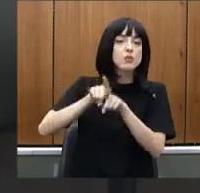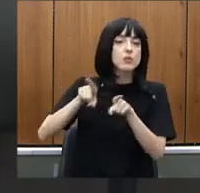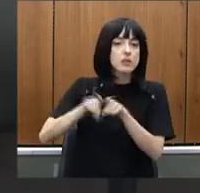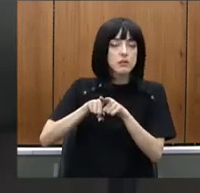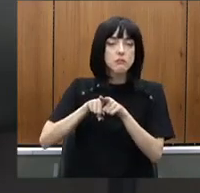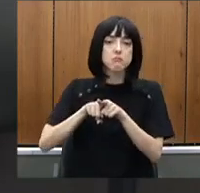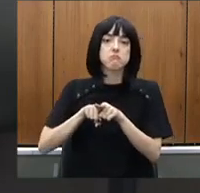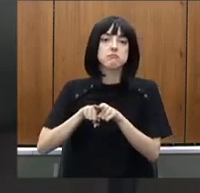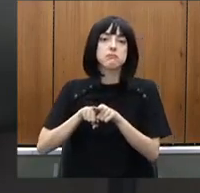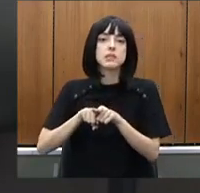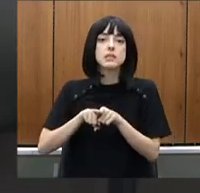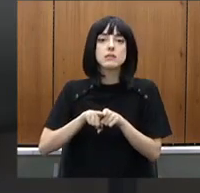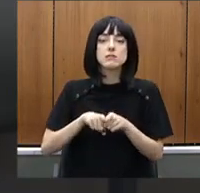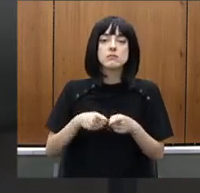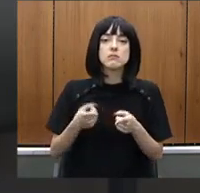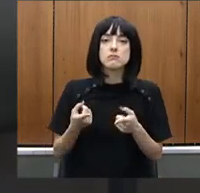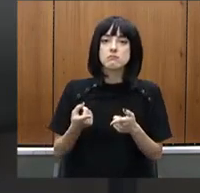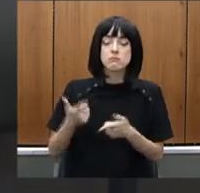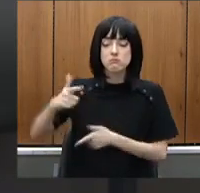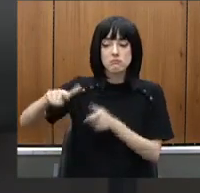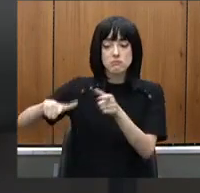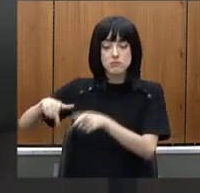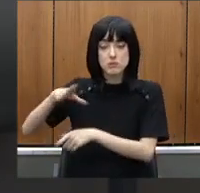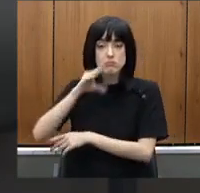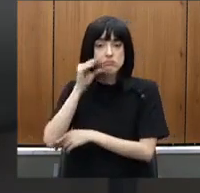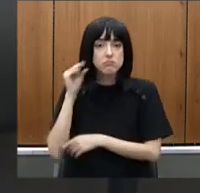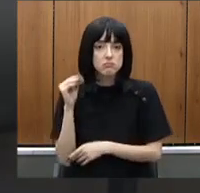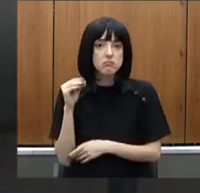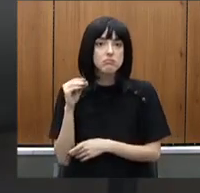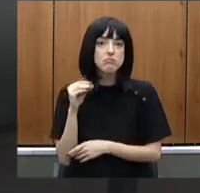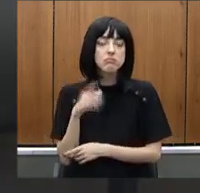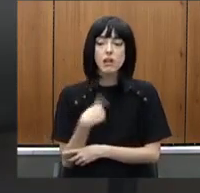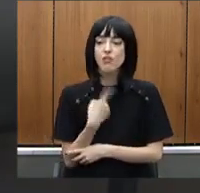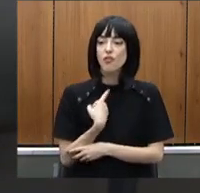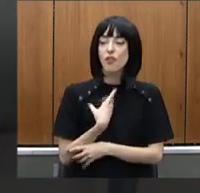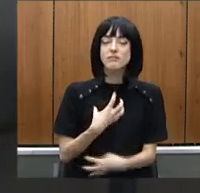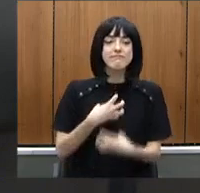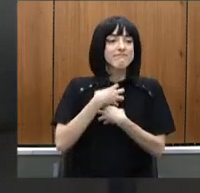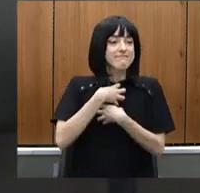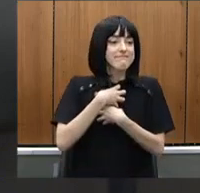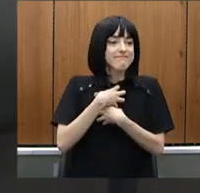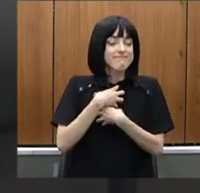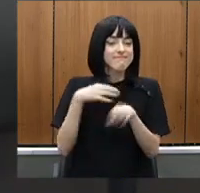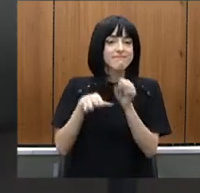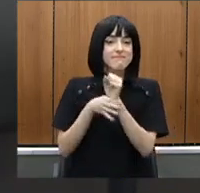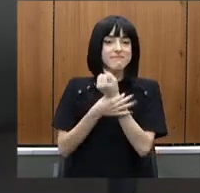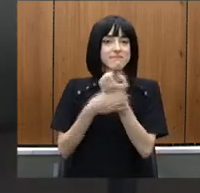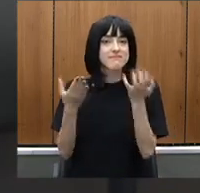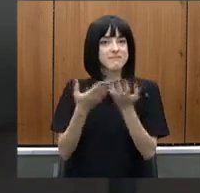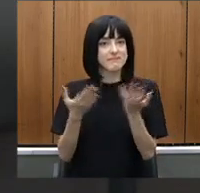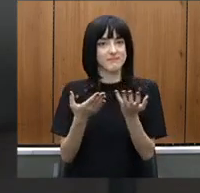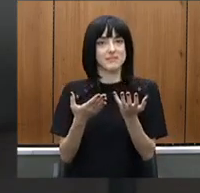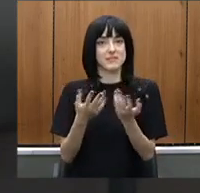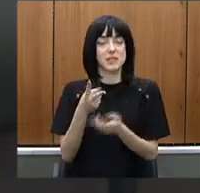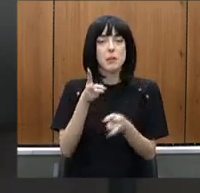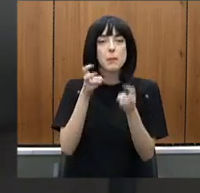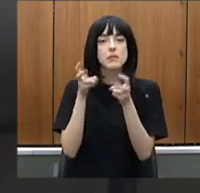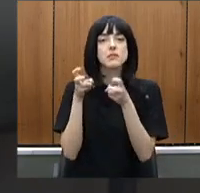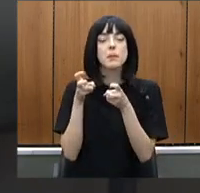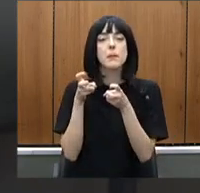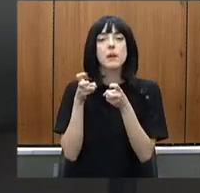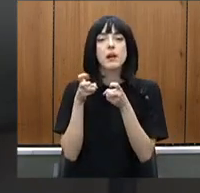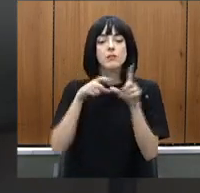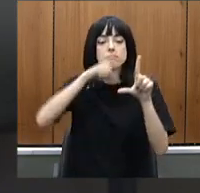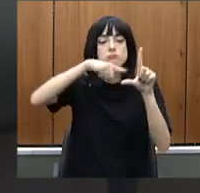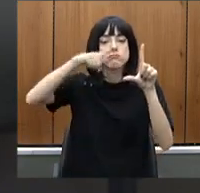aberta Clara todo mundo sente o ver os números que da nossa cidades antes e depois é coisa assim